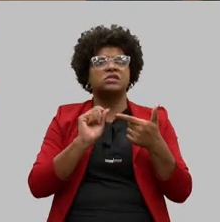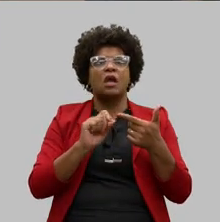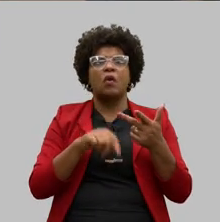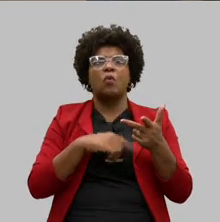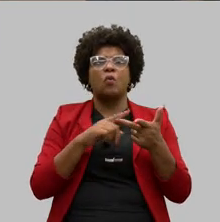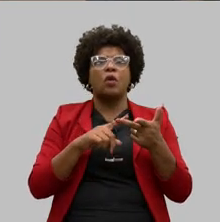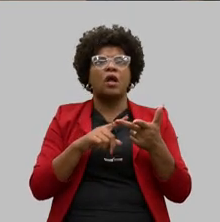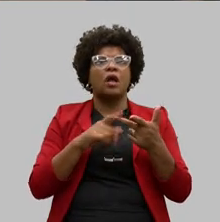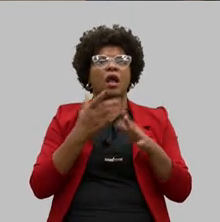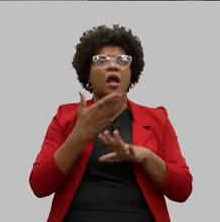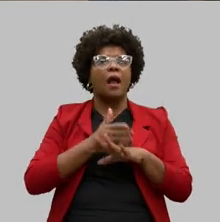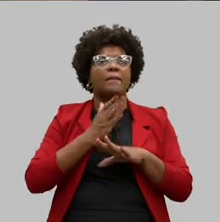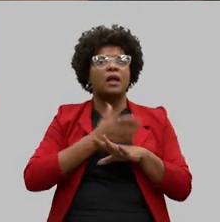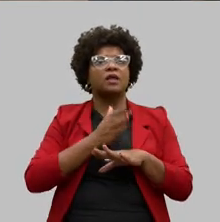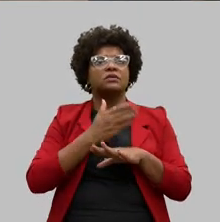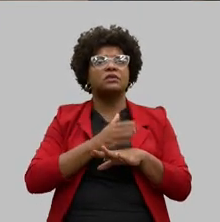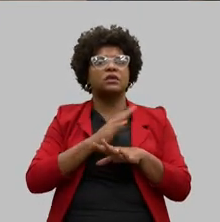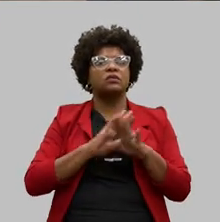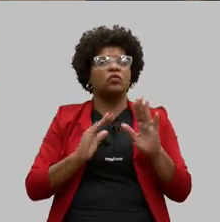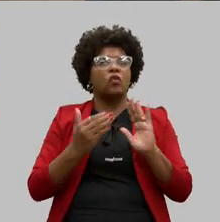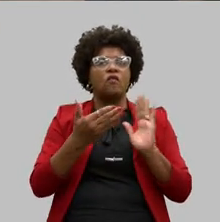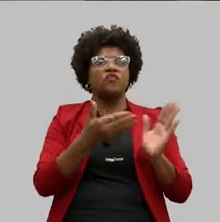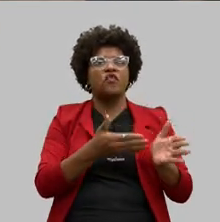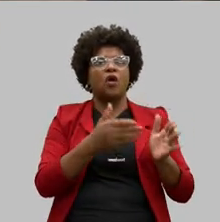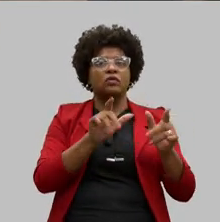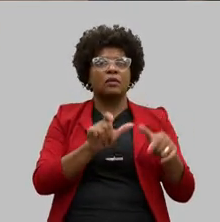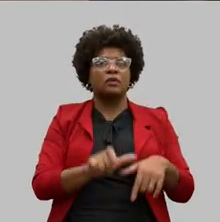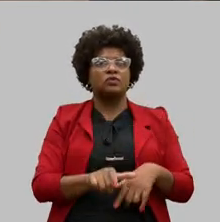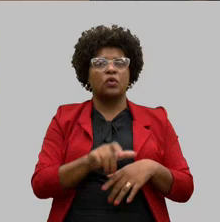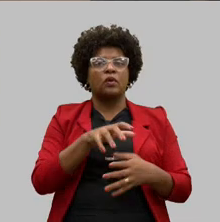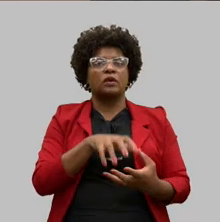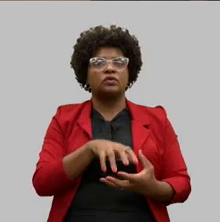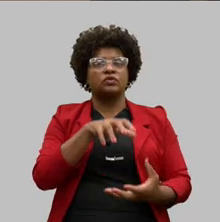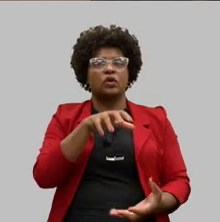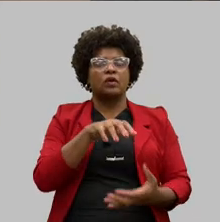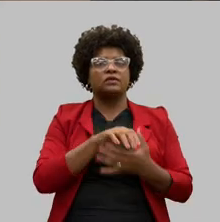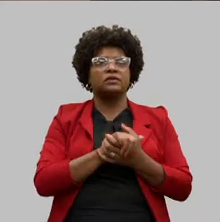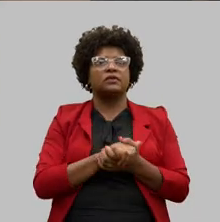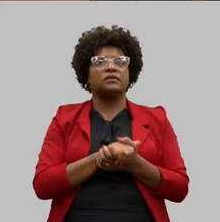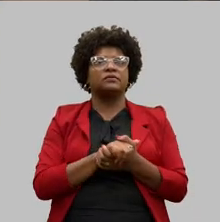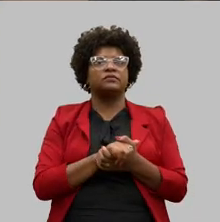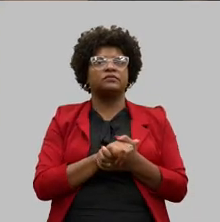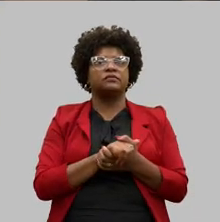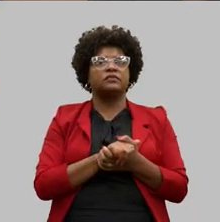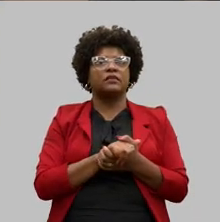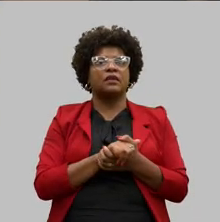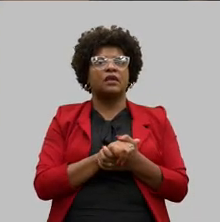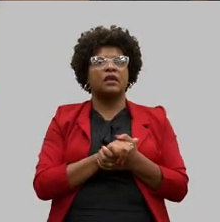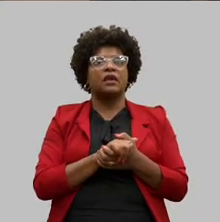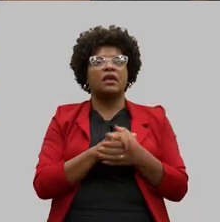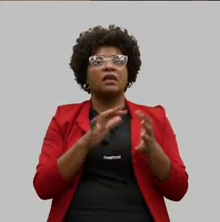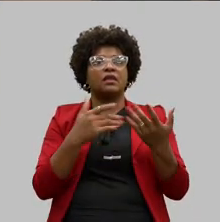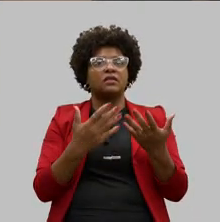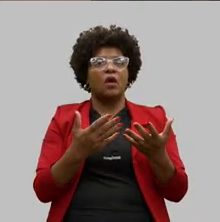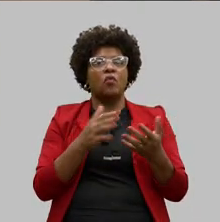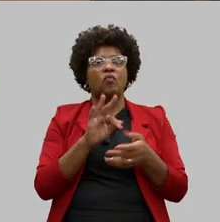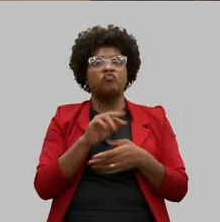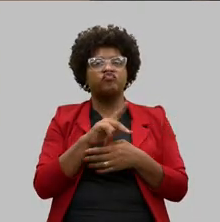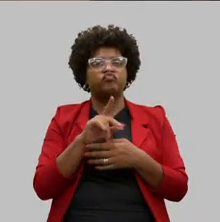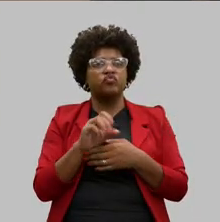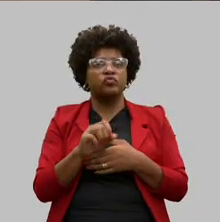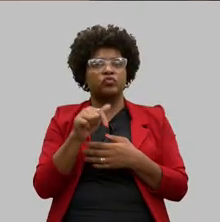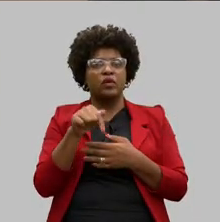pessoa idosa o fundo Estadual teve nesta gestão sua primeira execução e